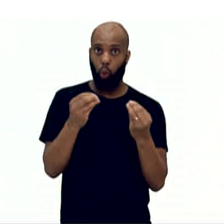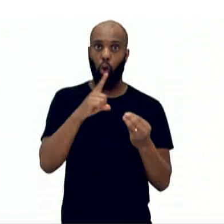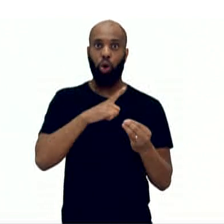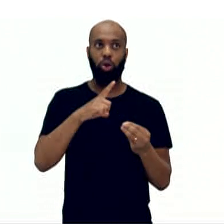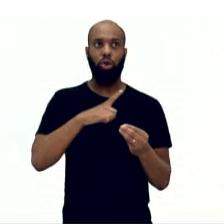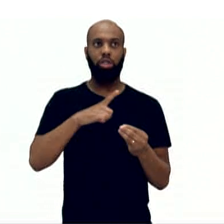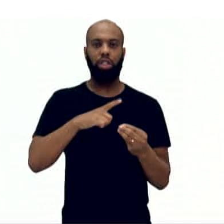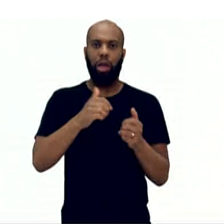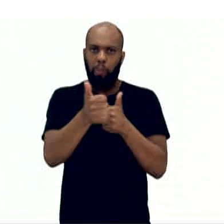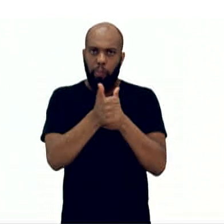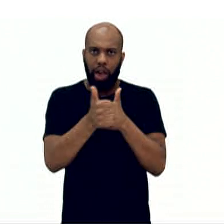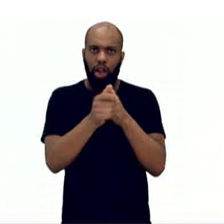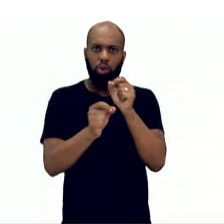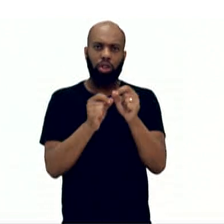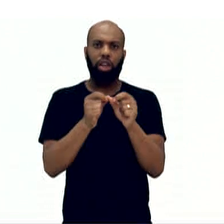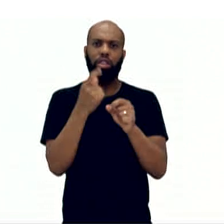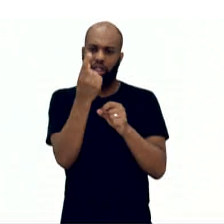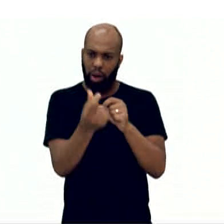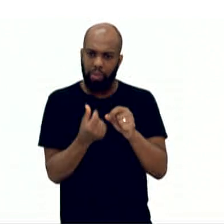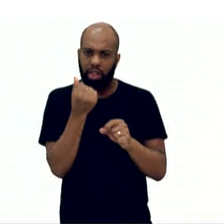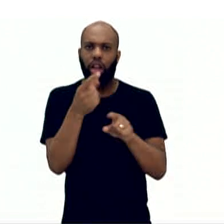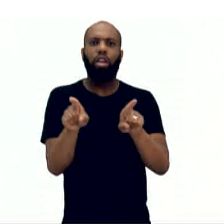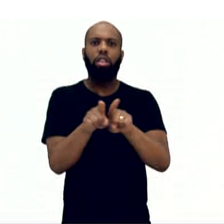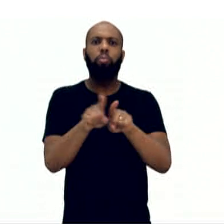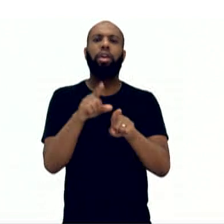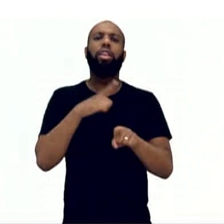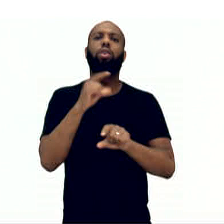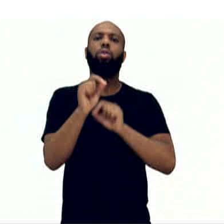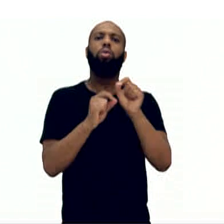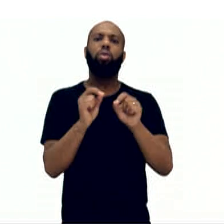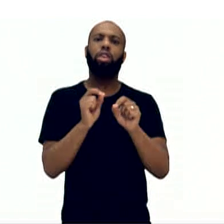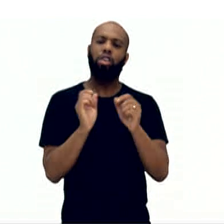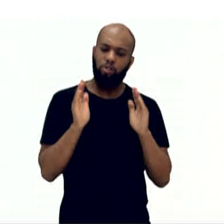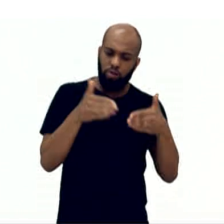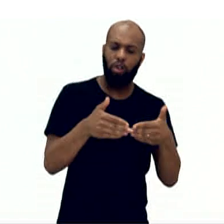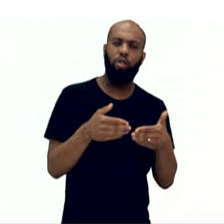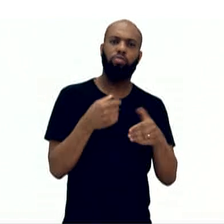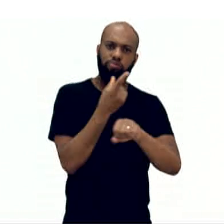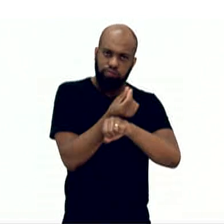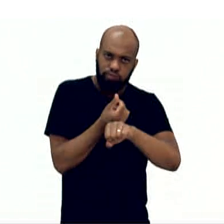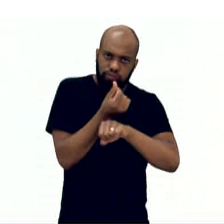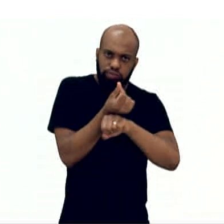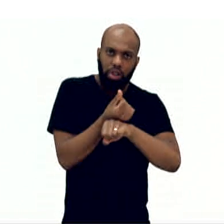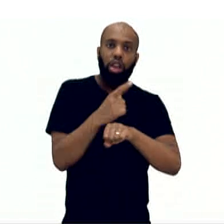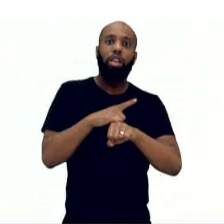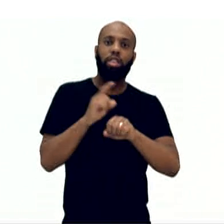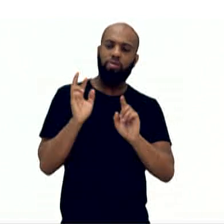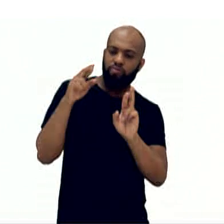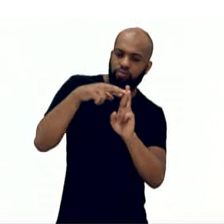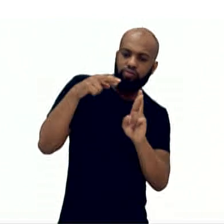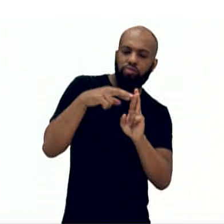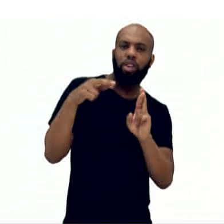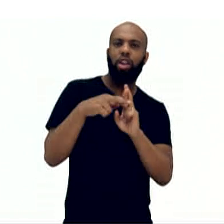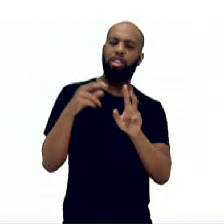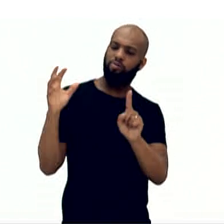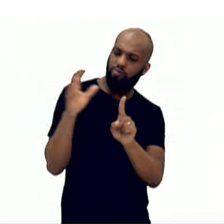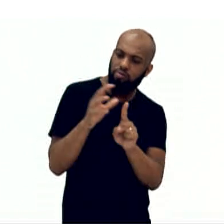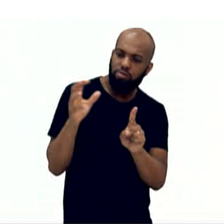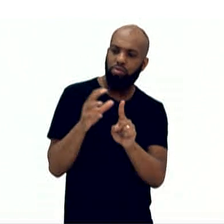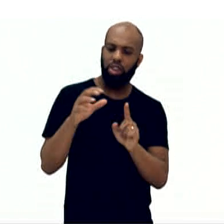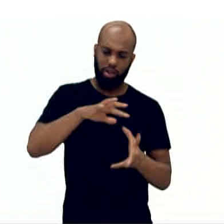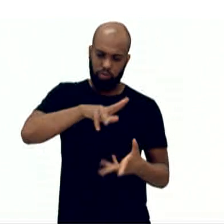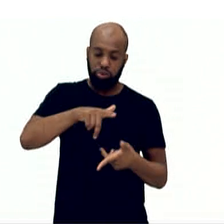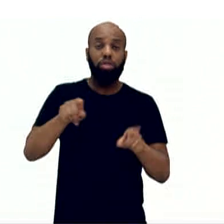em torno de si um amplo capital e representando uma centralidade financeira. Possui uma referência e um nível de influência